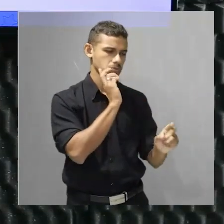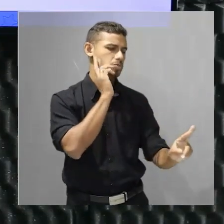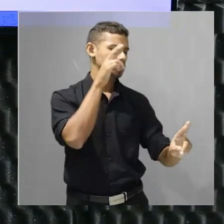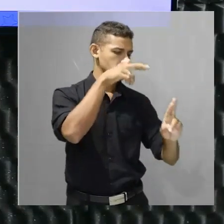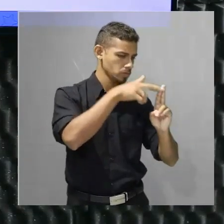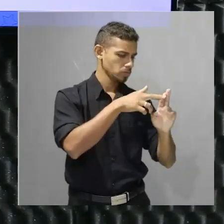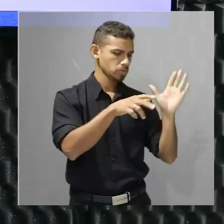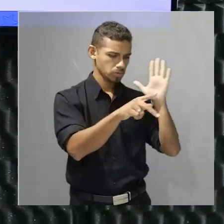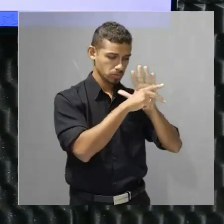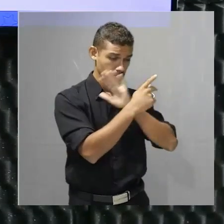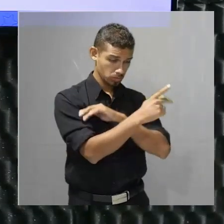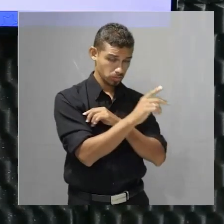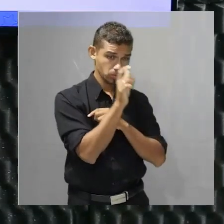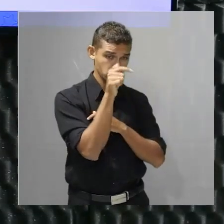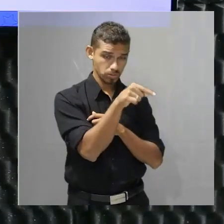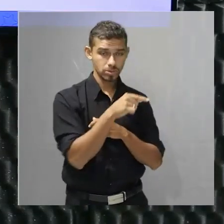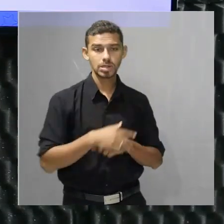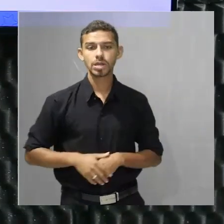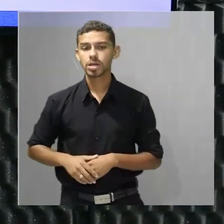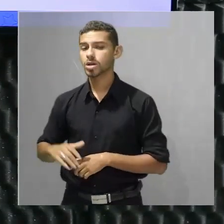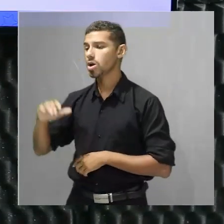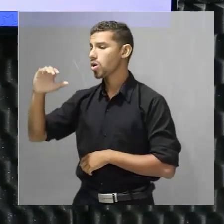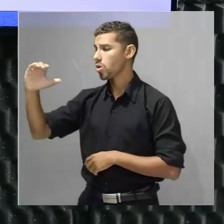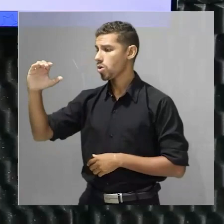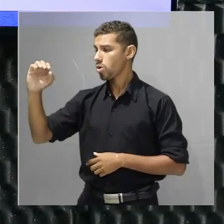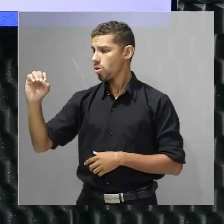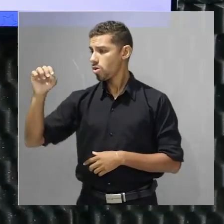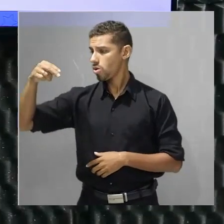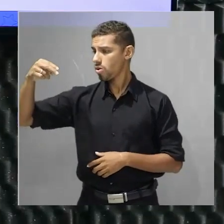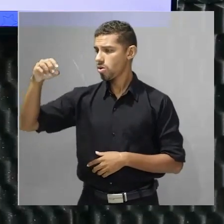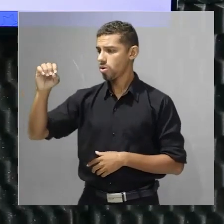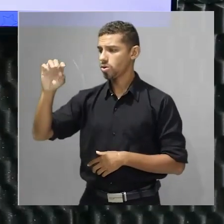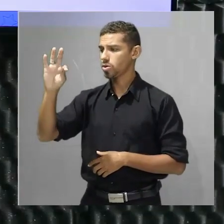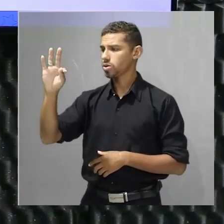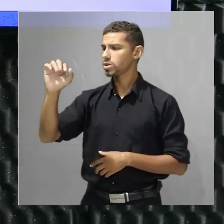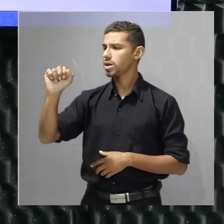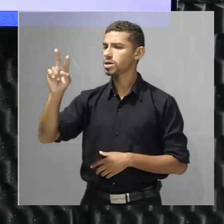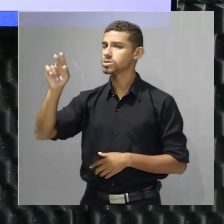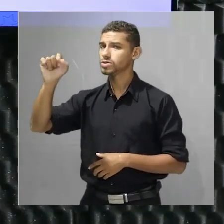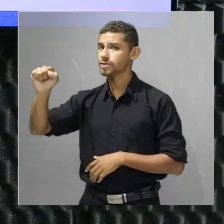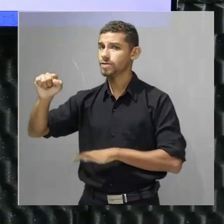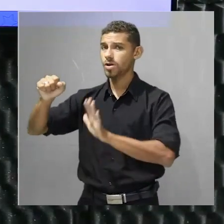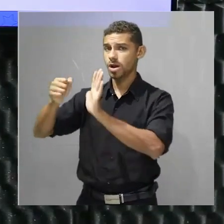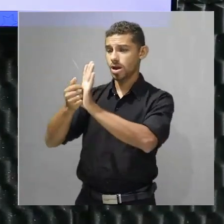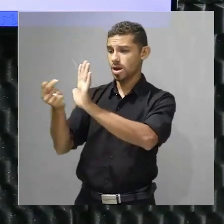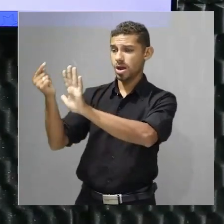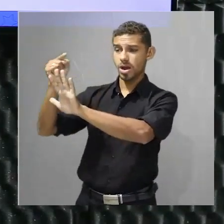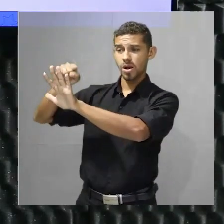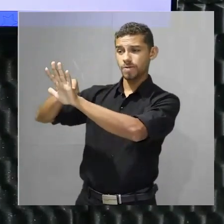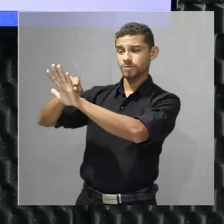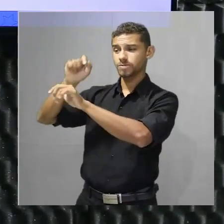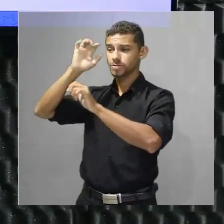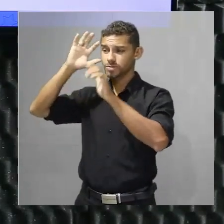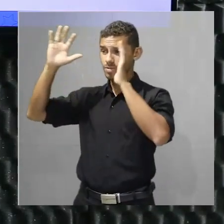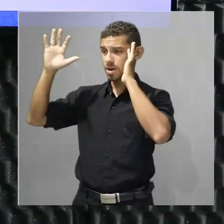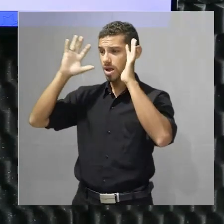sentido próprio Então gravou aí linguagem denotativa aquela que possui sentido próprio